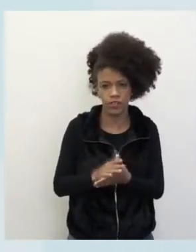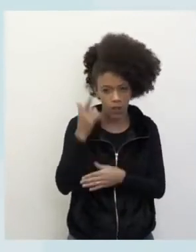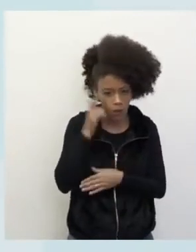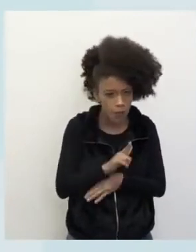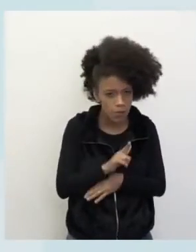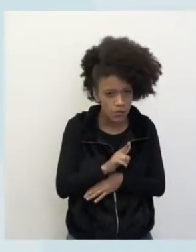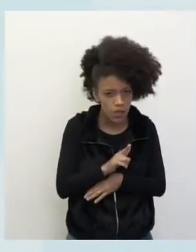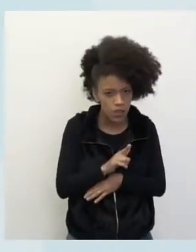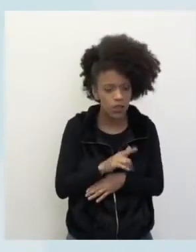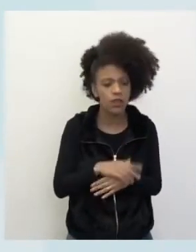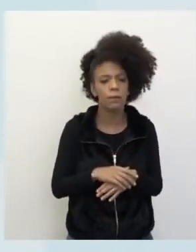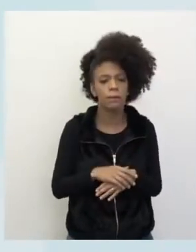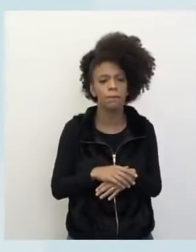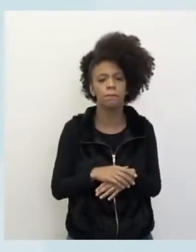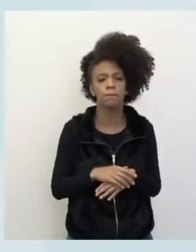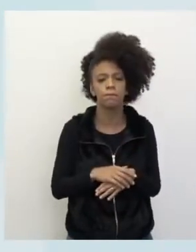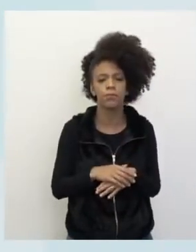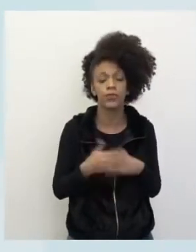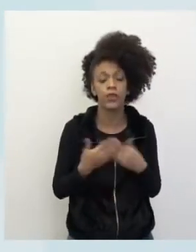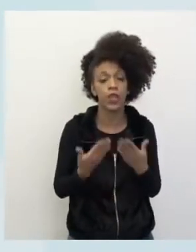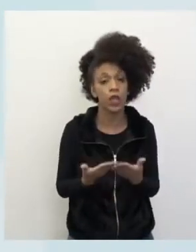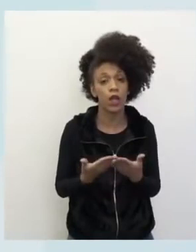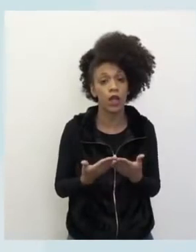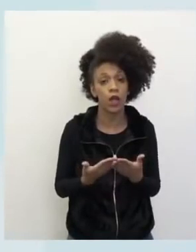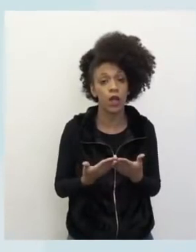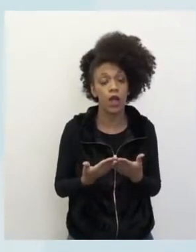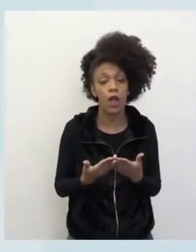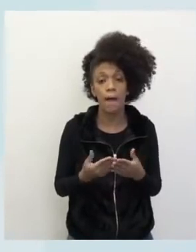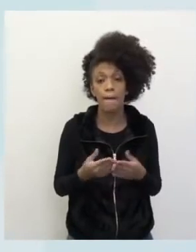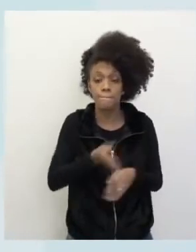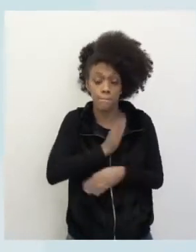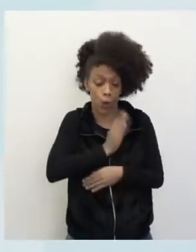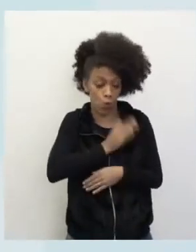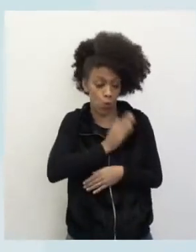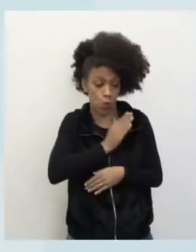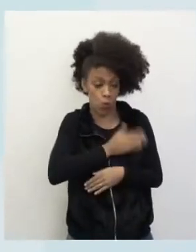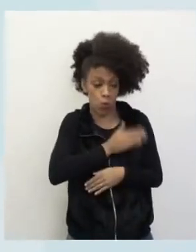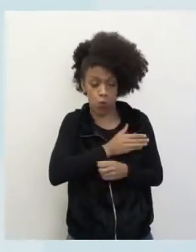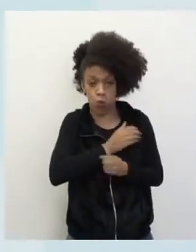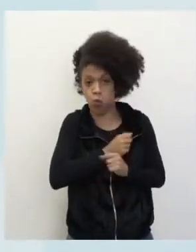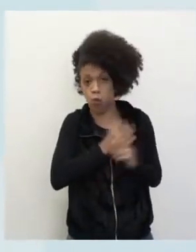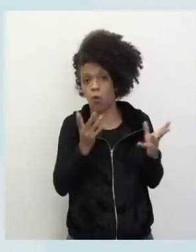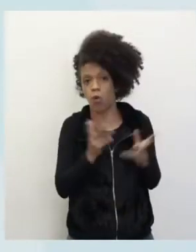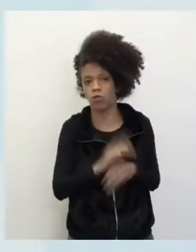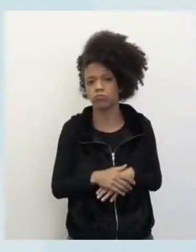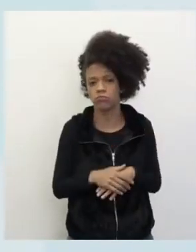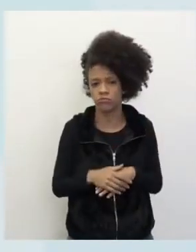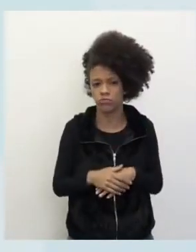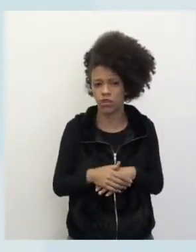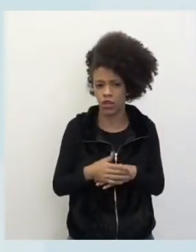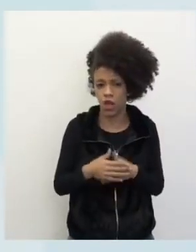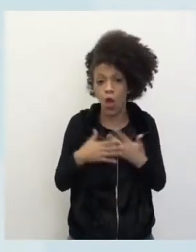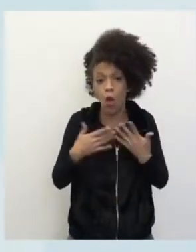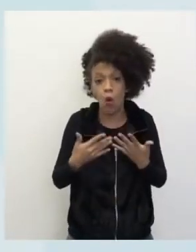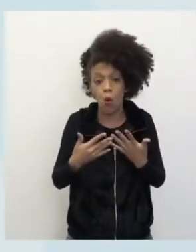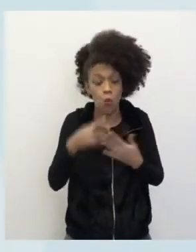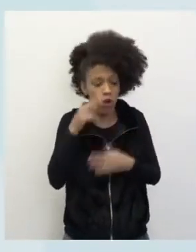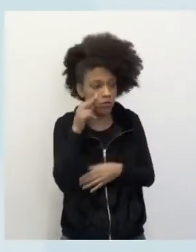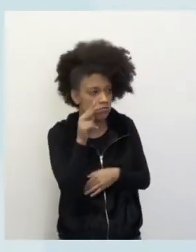né? Mal a viu, o coração disparou. Né? E se eu fosse trocar por outro? Quando a viu, o coração